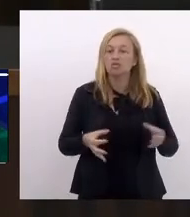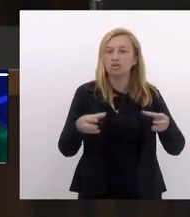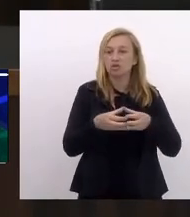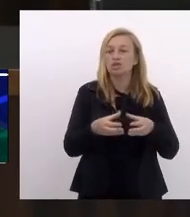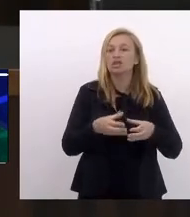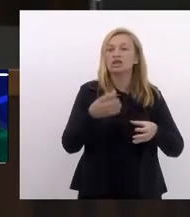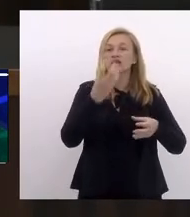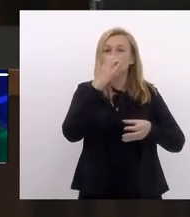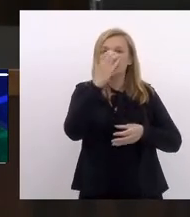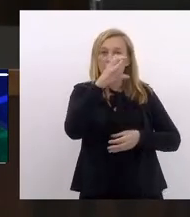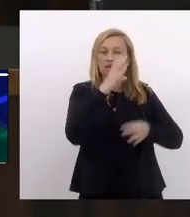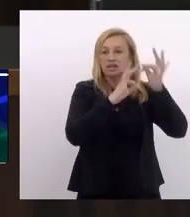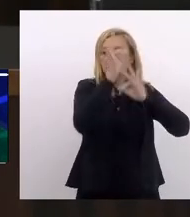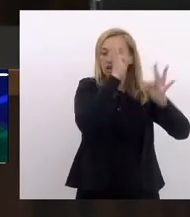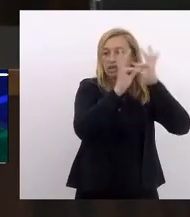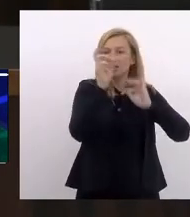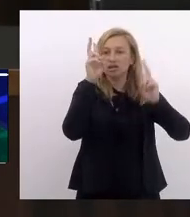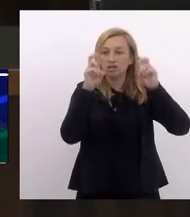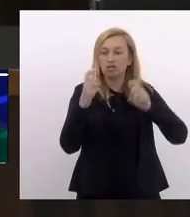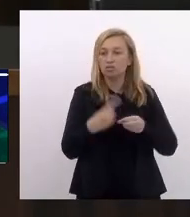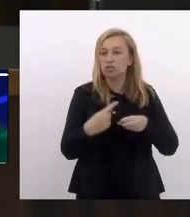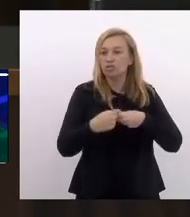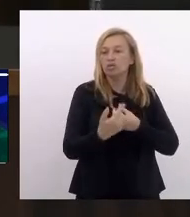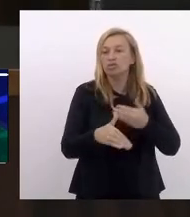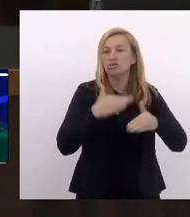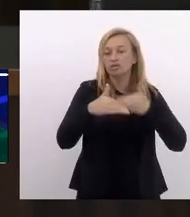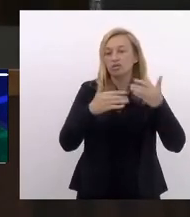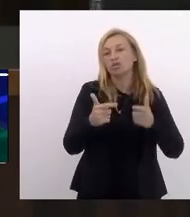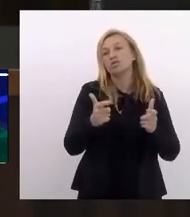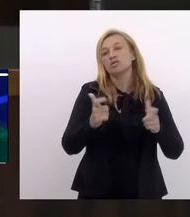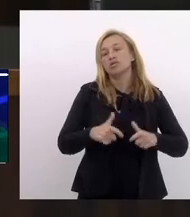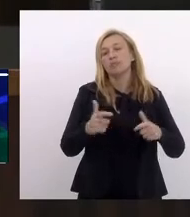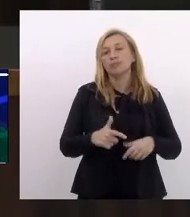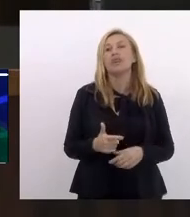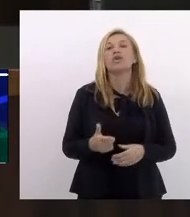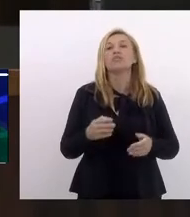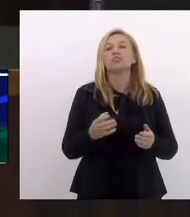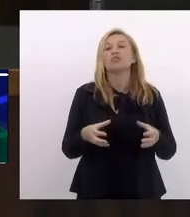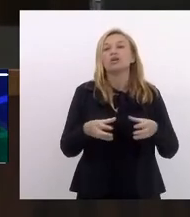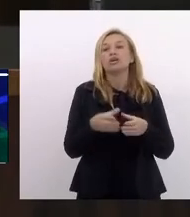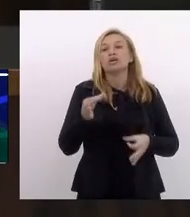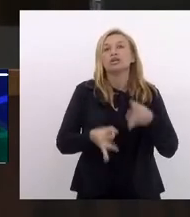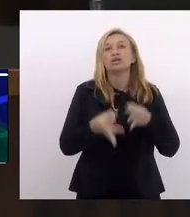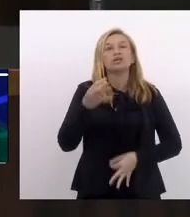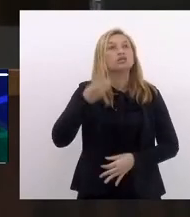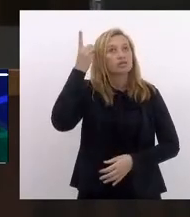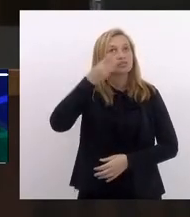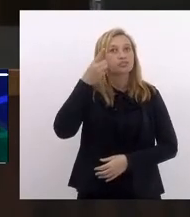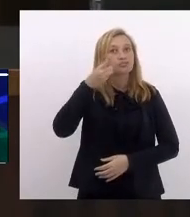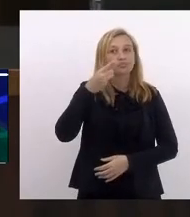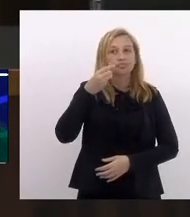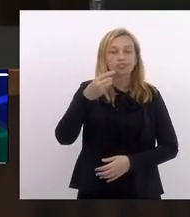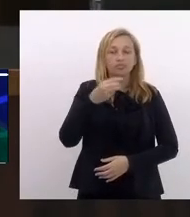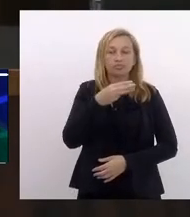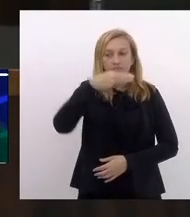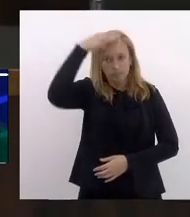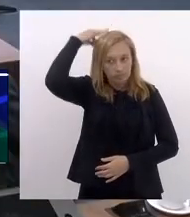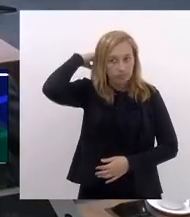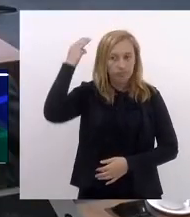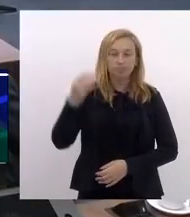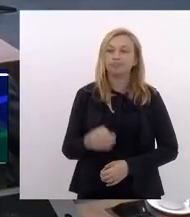Ciência e Tecnologia, de Assuntos Municipais e Desenvolvimentos Regionais. Para emitir parecer pela Comissão de Constituição e Justiça, deputado Márcio Pacheco.